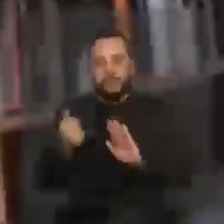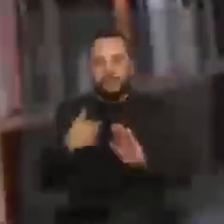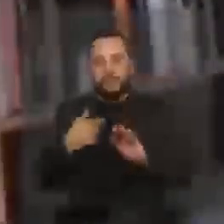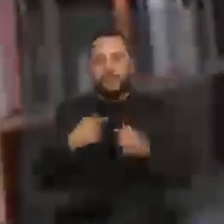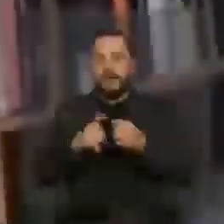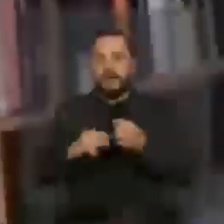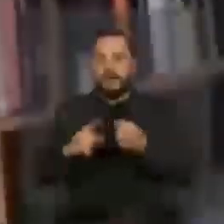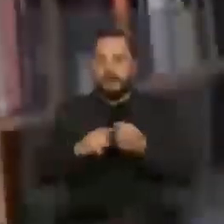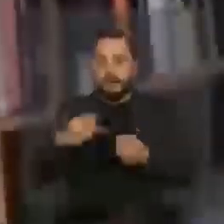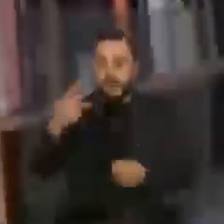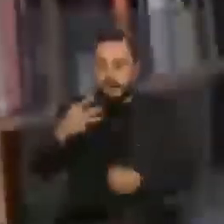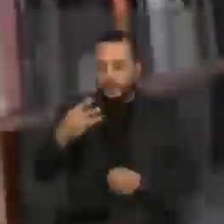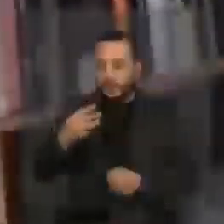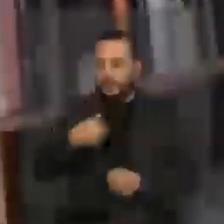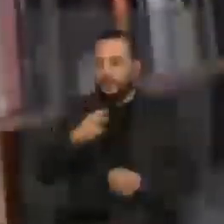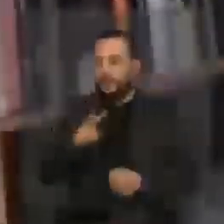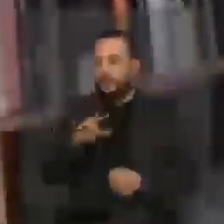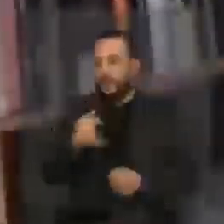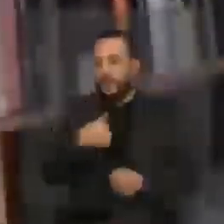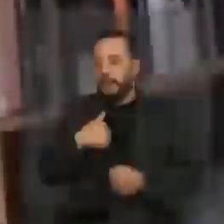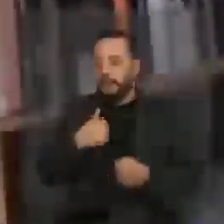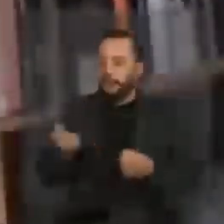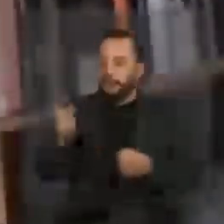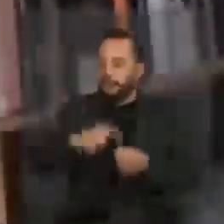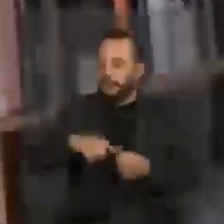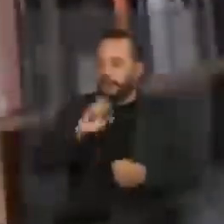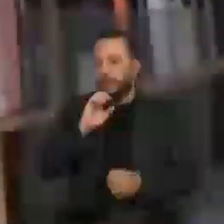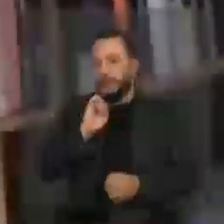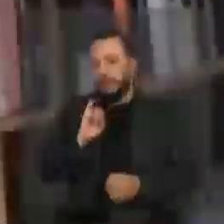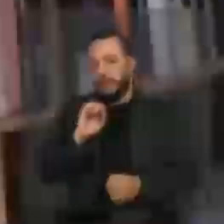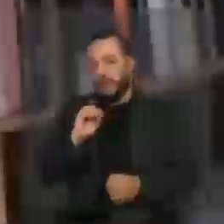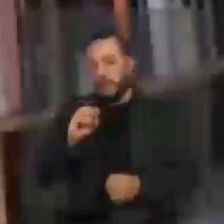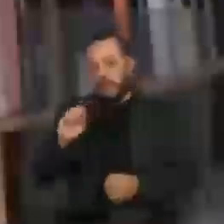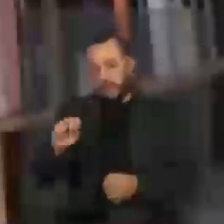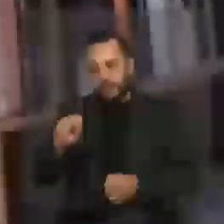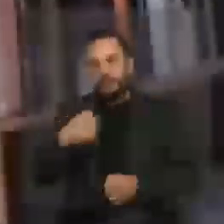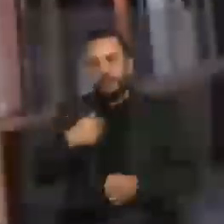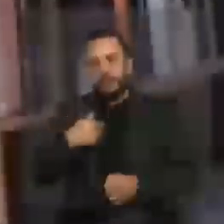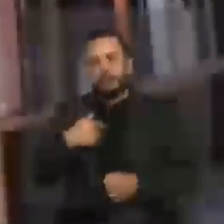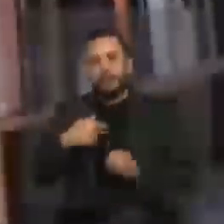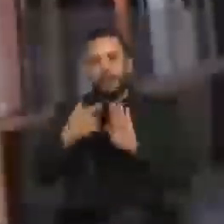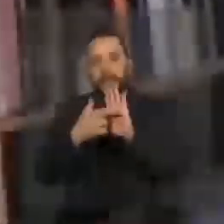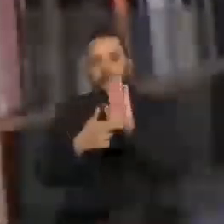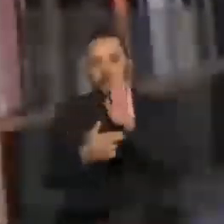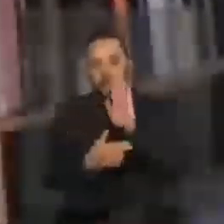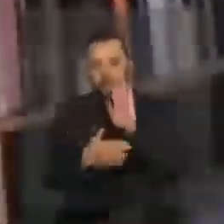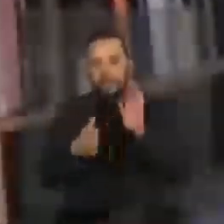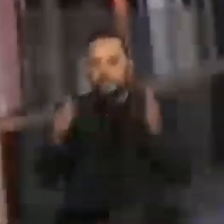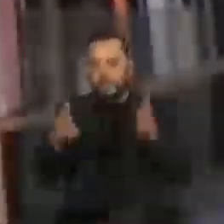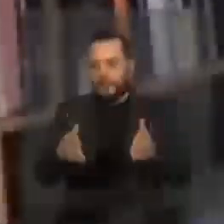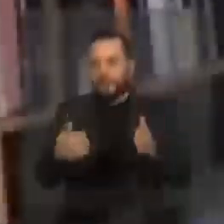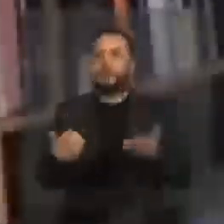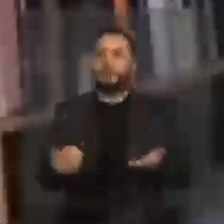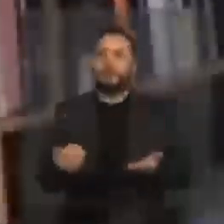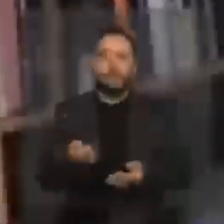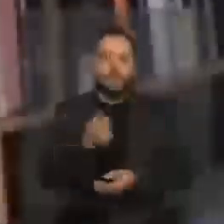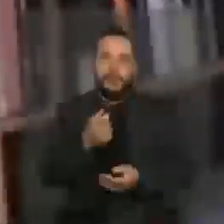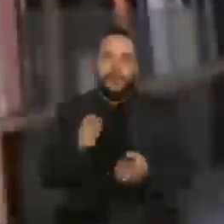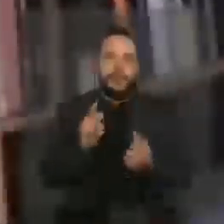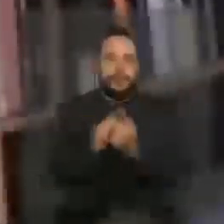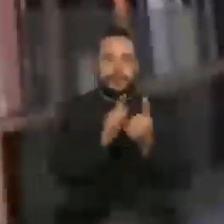artigo 3º será revogada caso a organização social não atenda aos requisitos específicos para sua